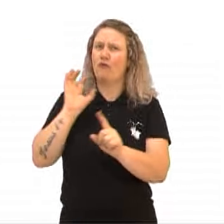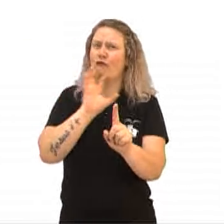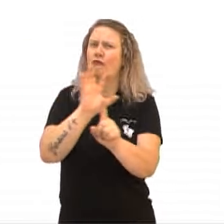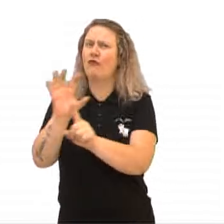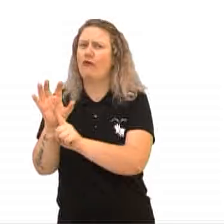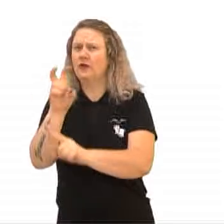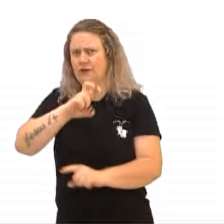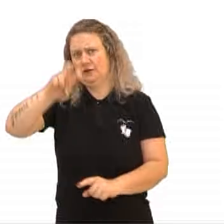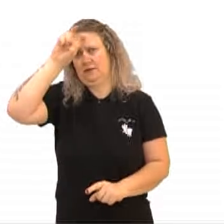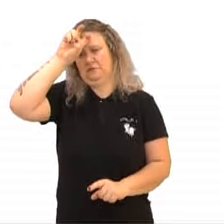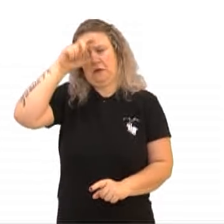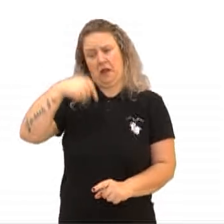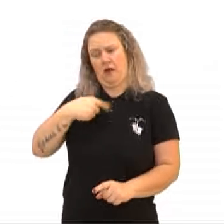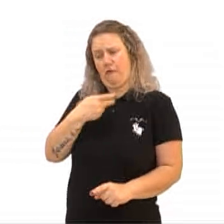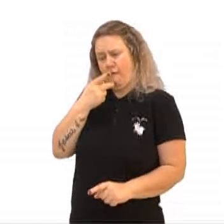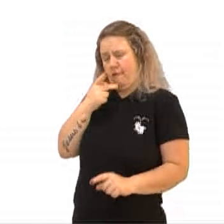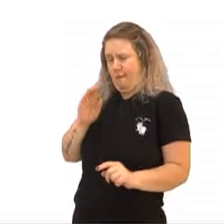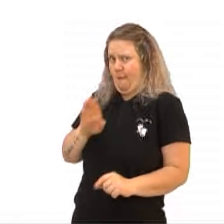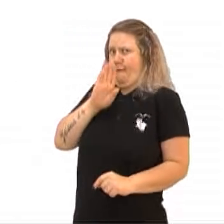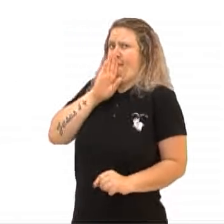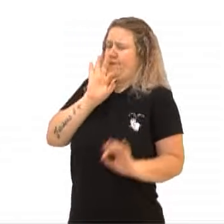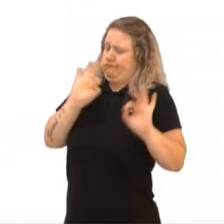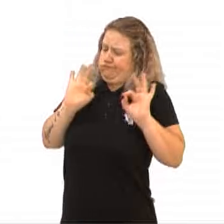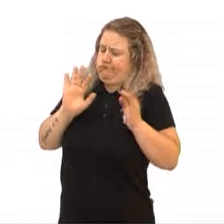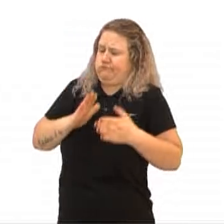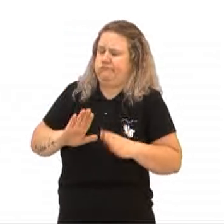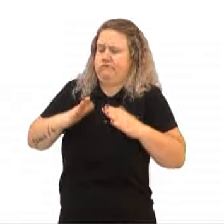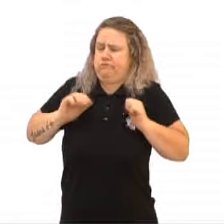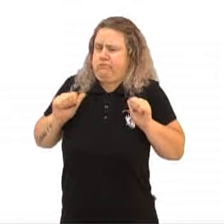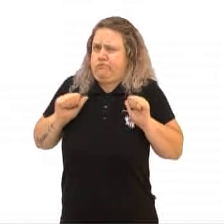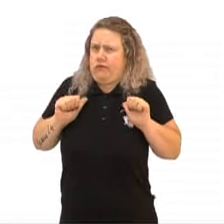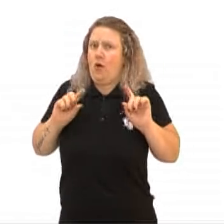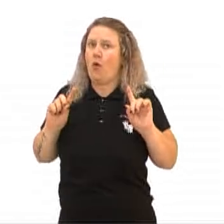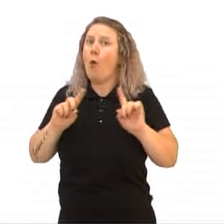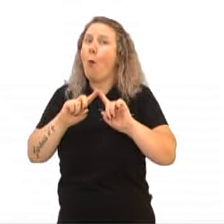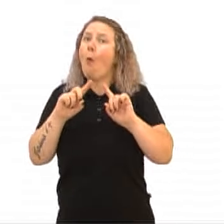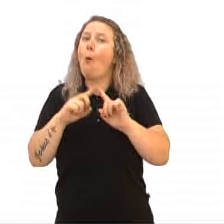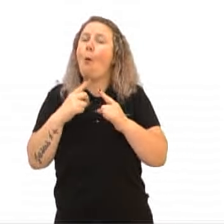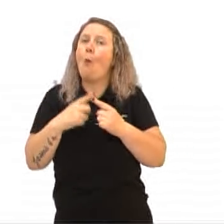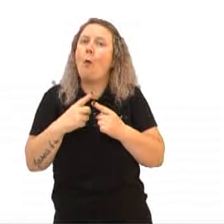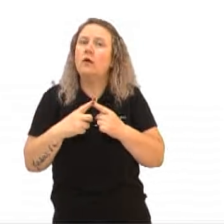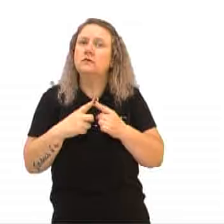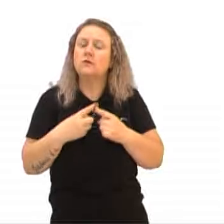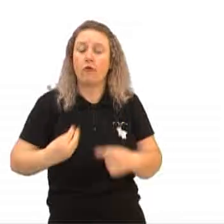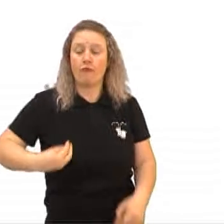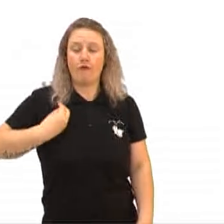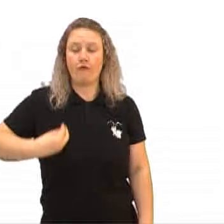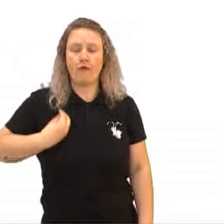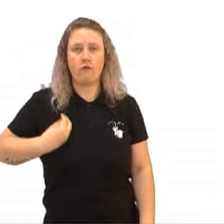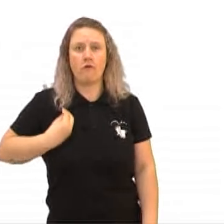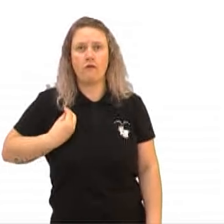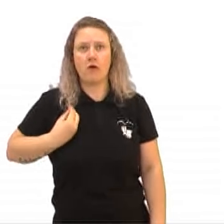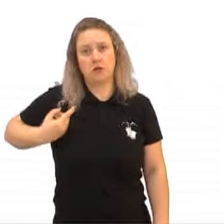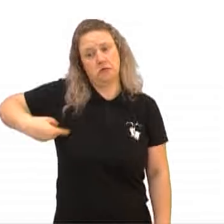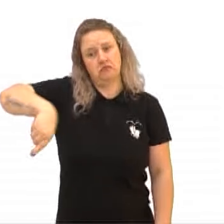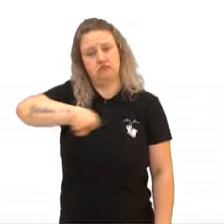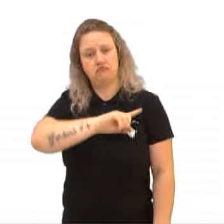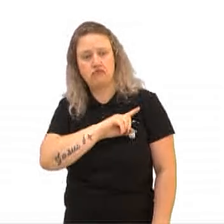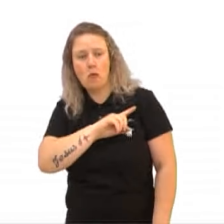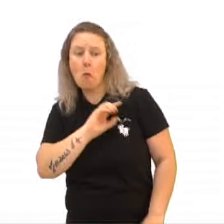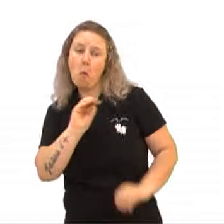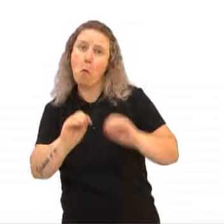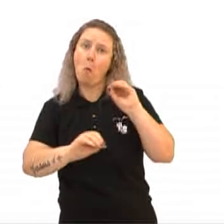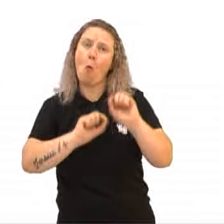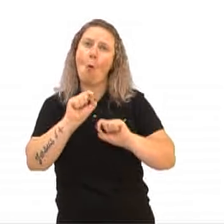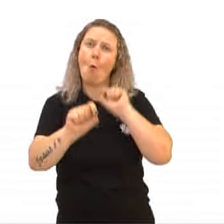tenho nada a dizer, a não ser que isso faz parte da minha vivência, do inconsciente coletivo, sei lá.